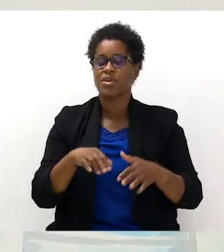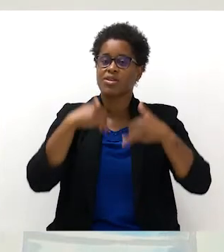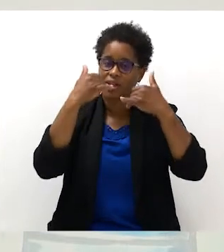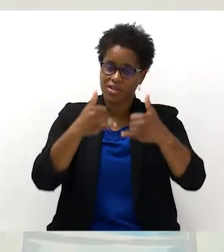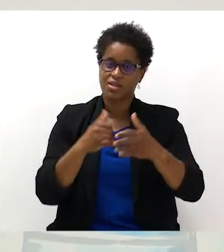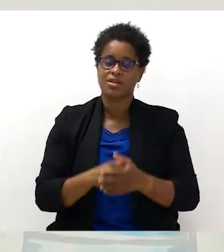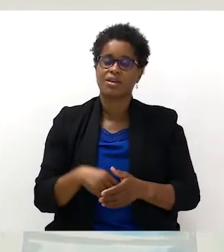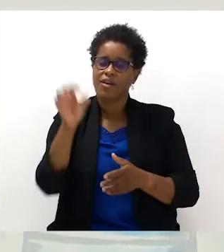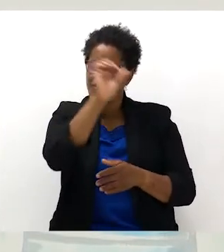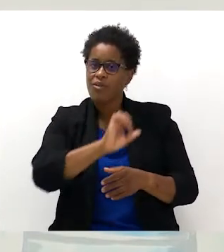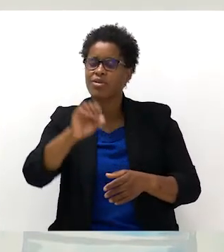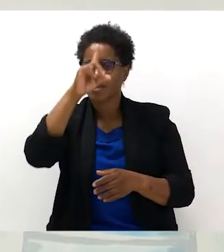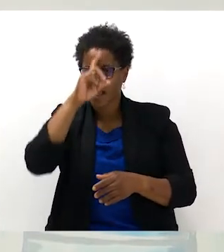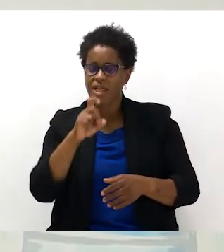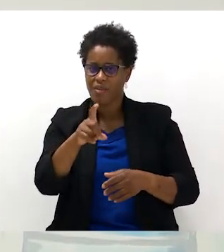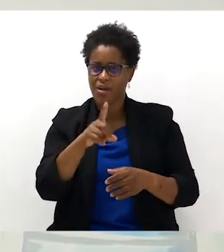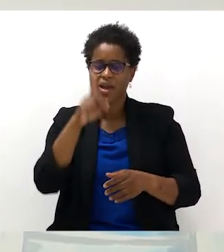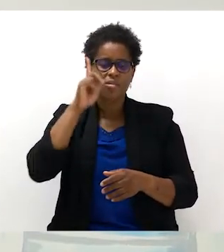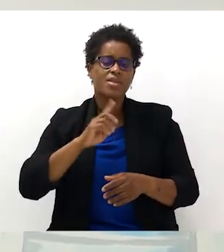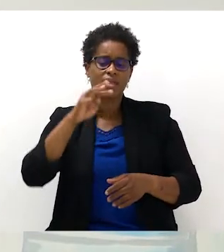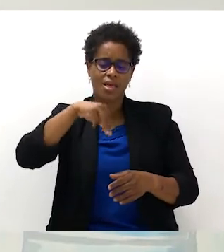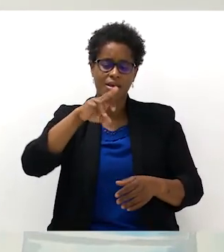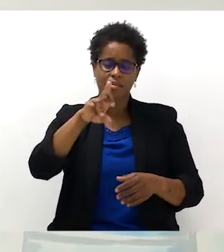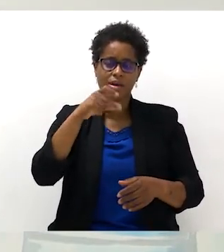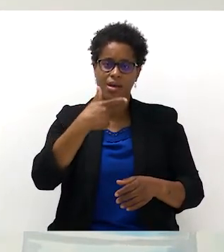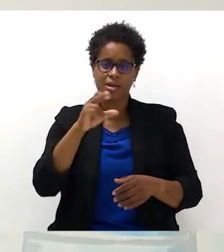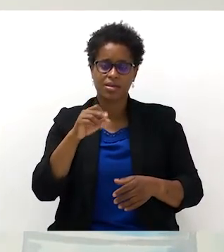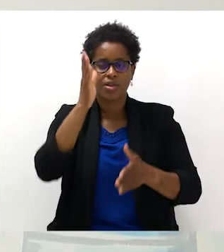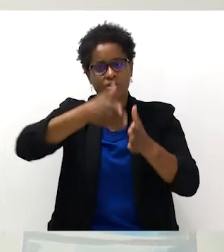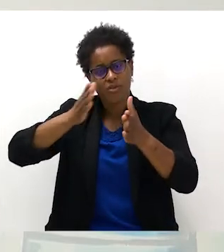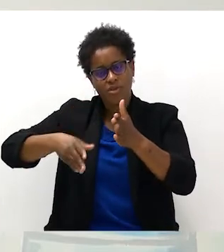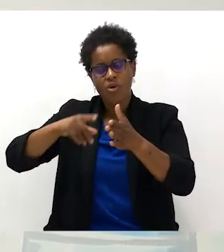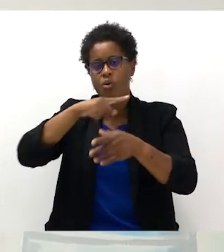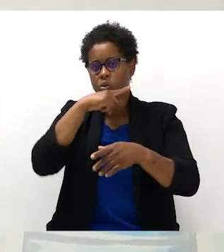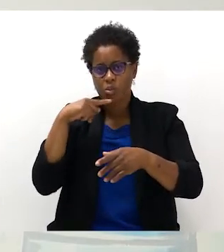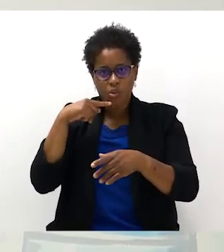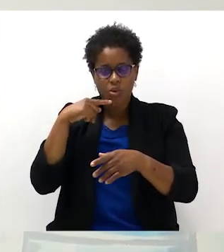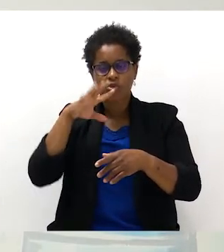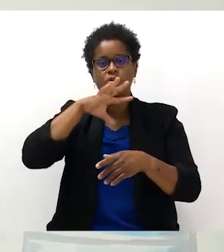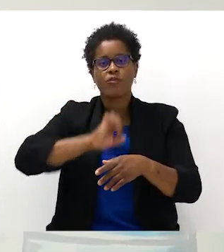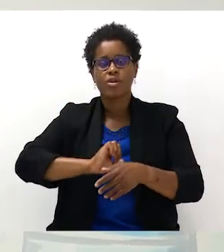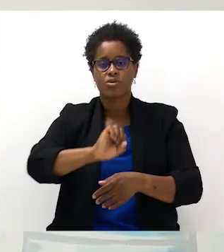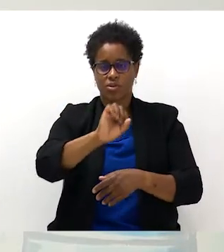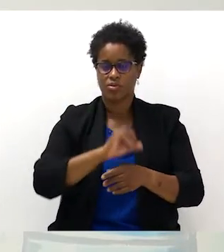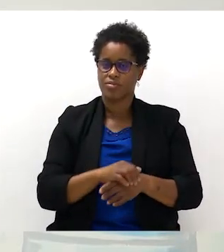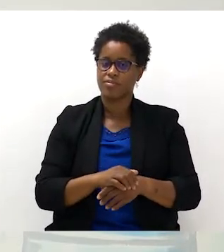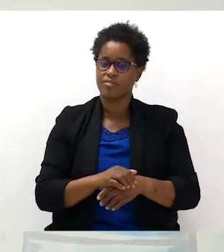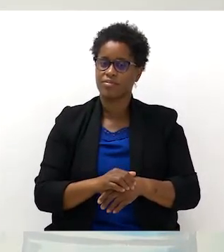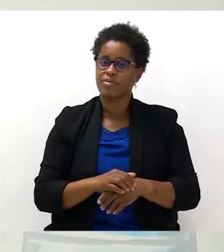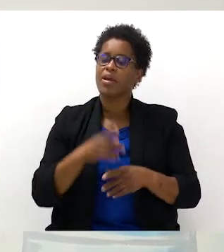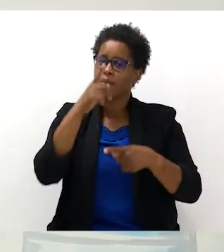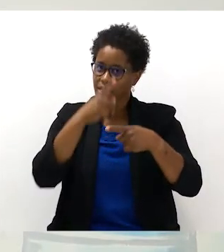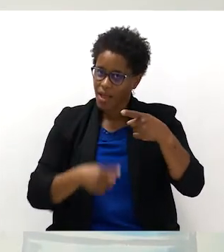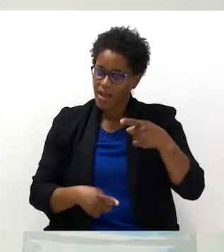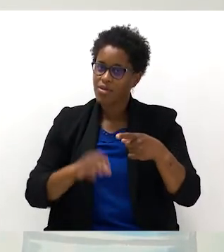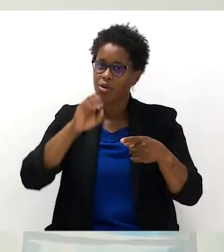seguir, vocês estão a lembrar, a Marta dividiu o bolo para os seus meninos, dividiu a